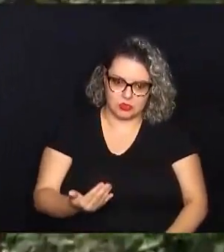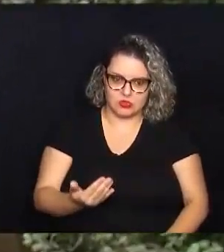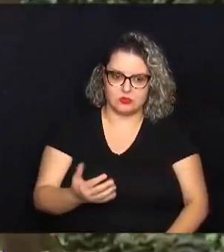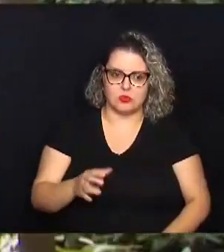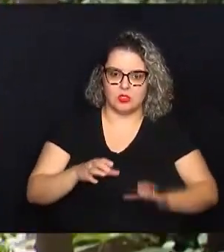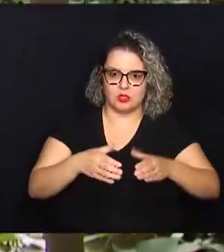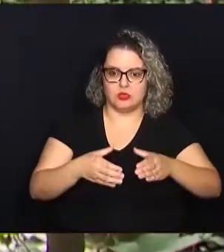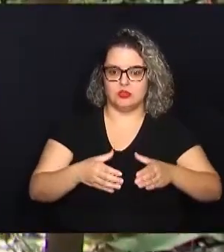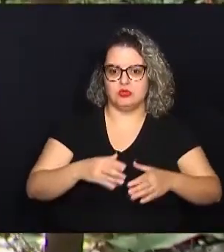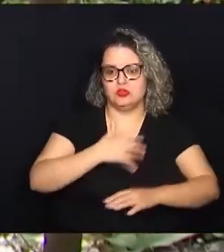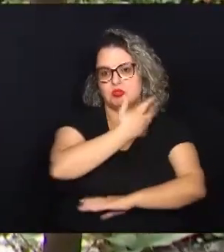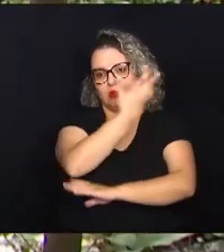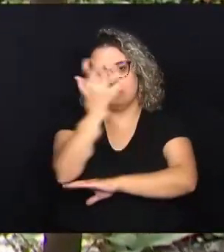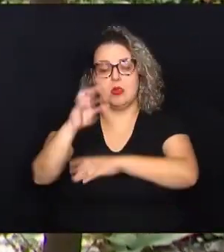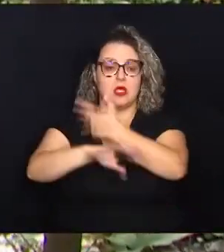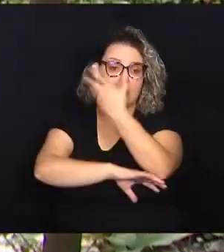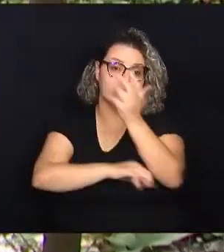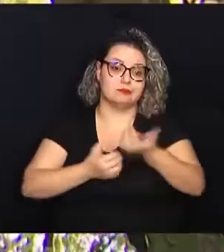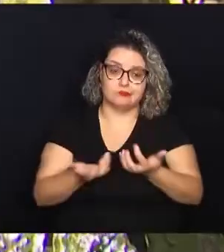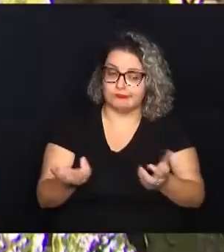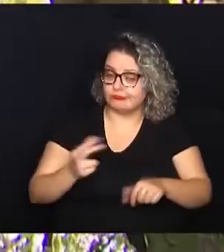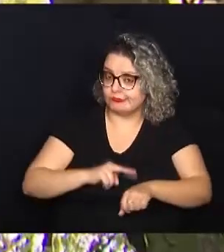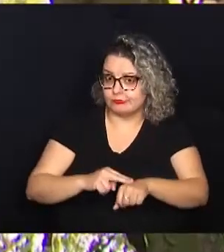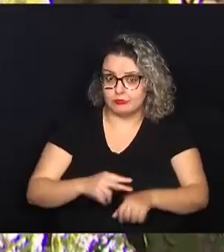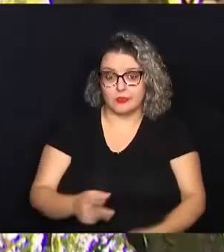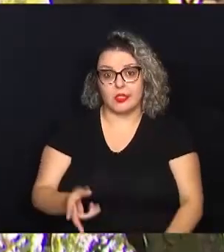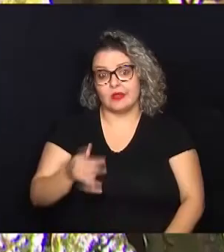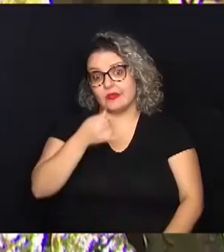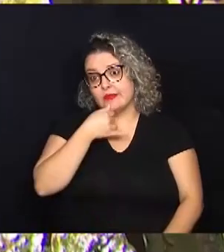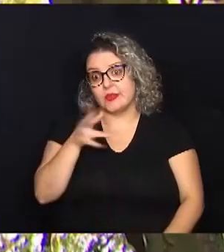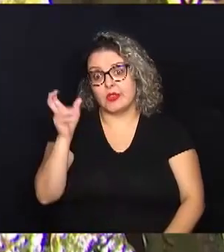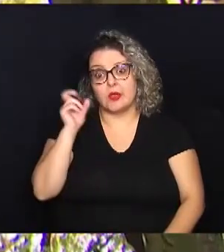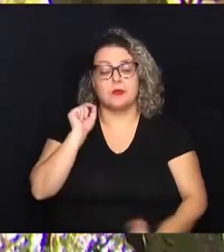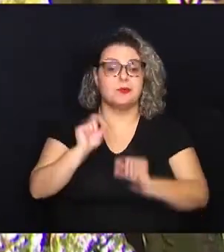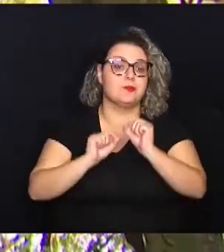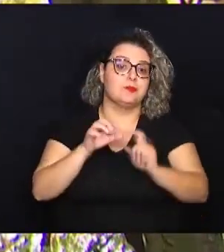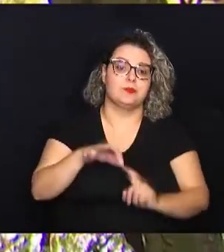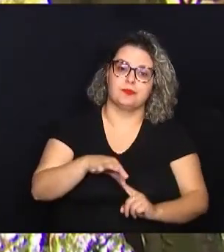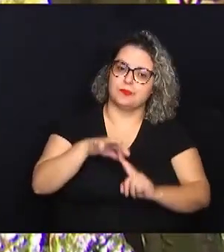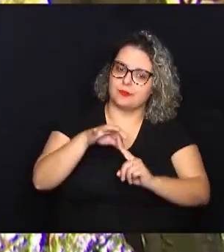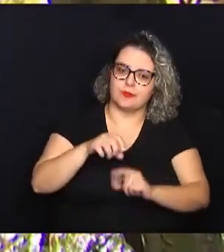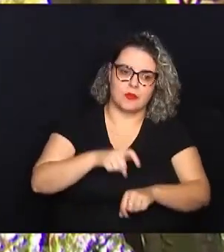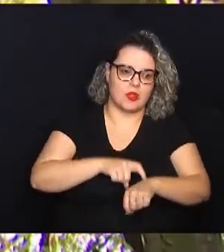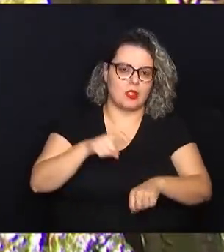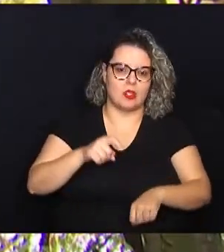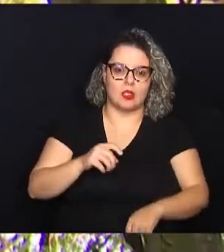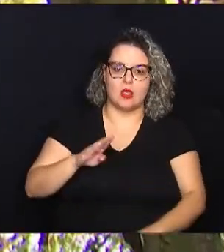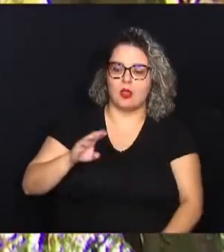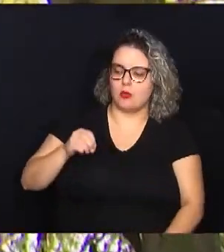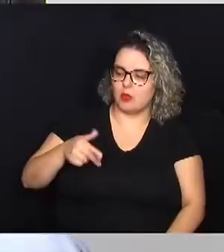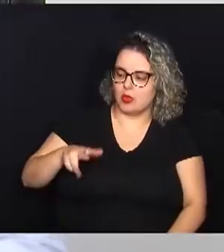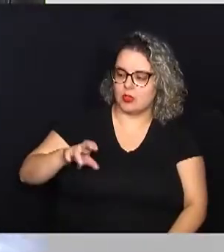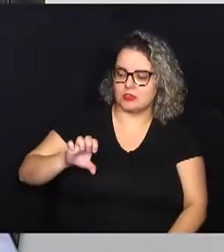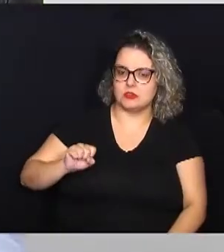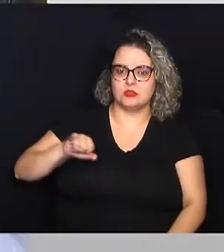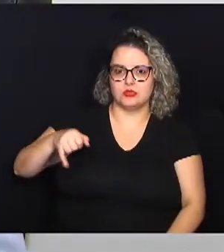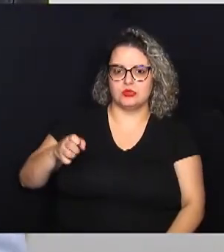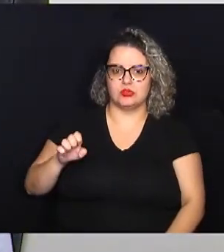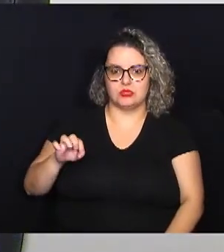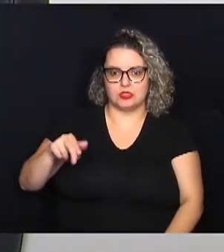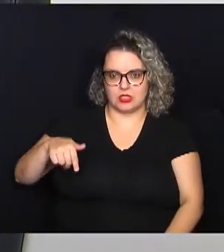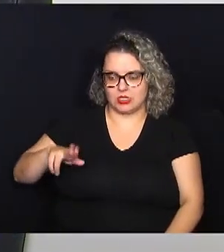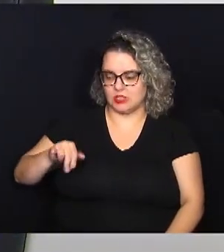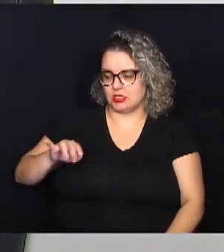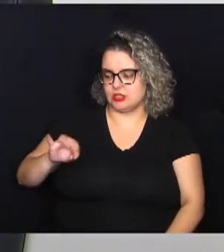reivindicações por departamento de partes de jardins Só que infelizmente a gente ouvia o quê que a prioridade naquela época era o Bosque do